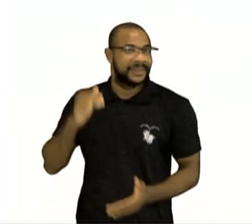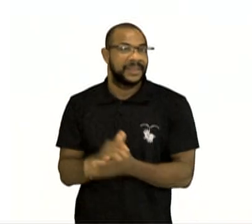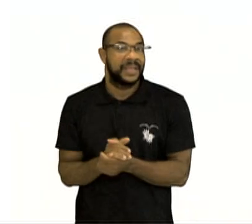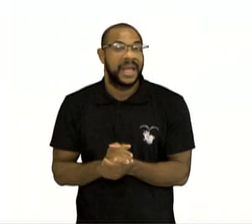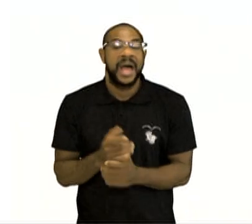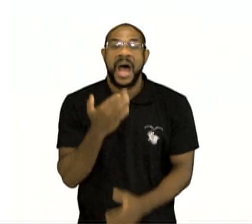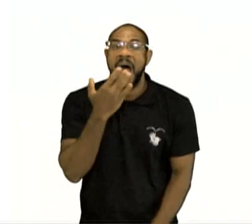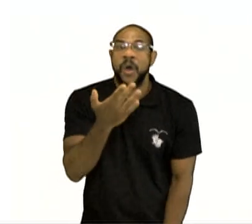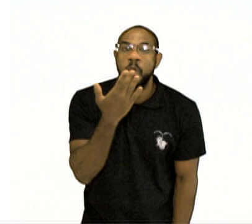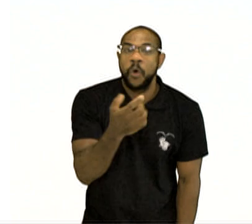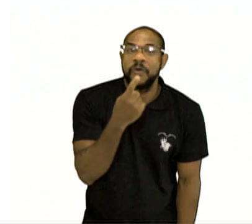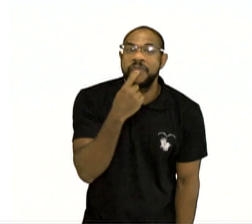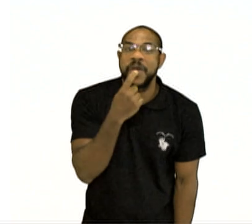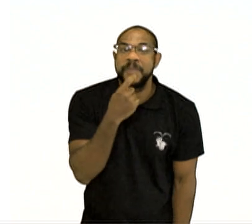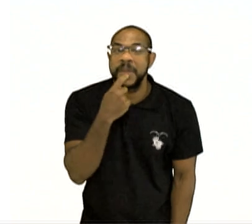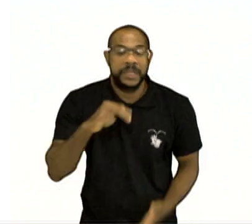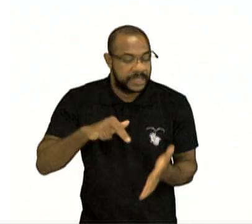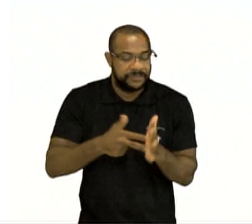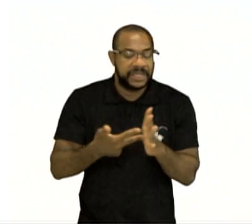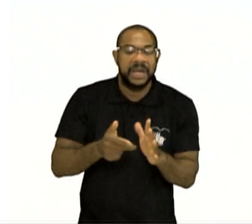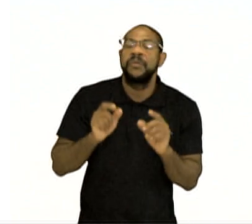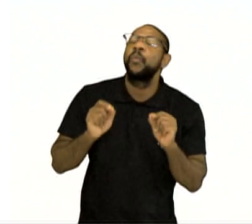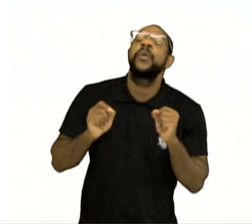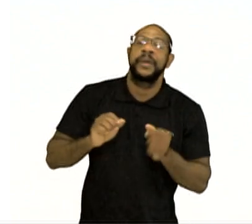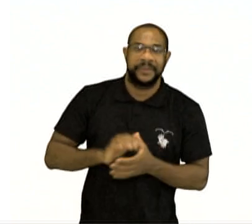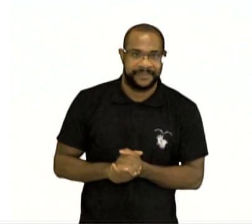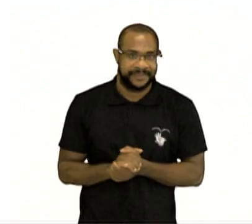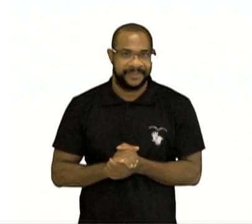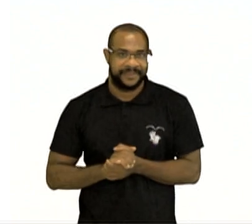na pintura simbolizava o quê?